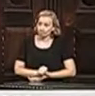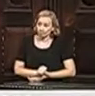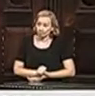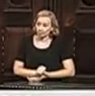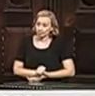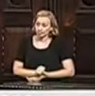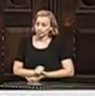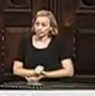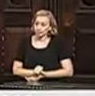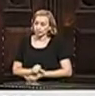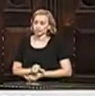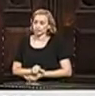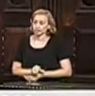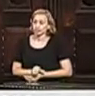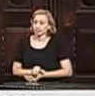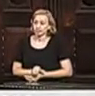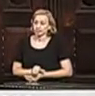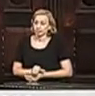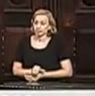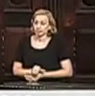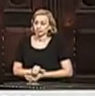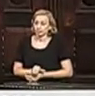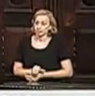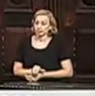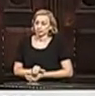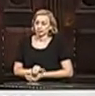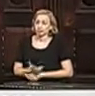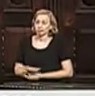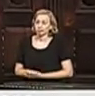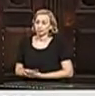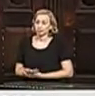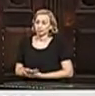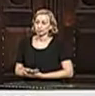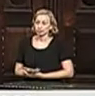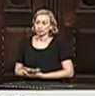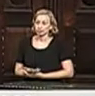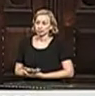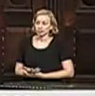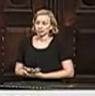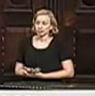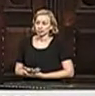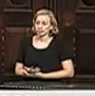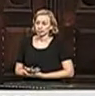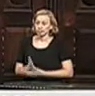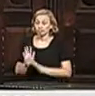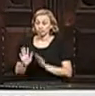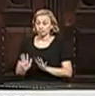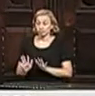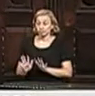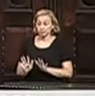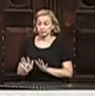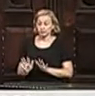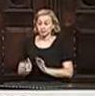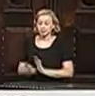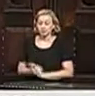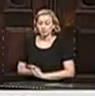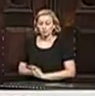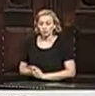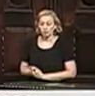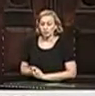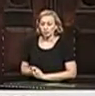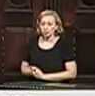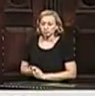da razoabilidade e tem o caráter de confisco. Mas a Constituição